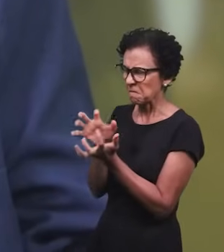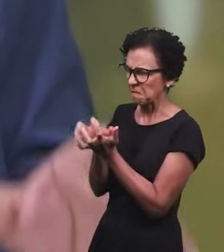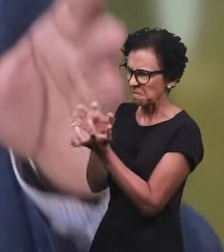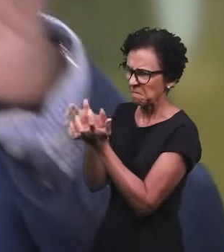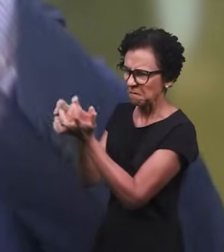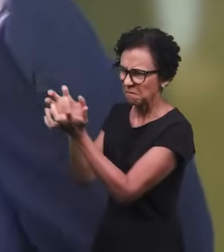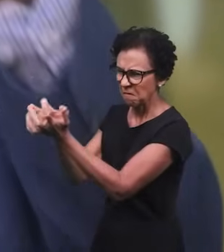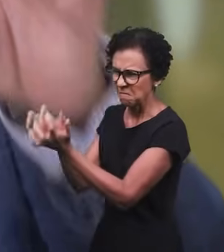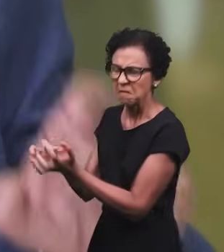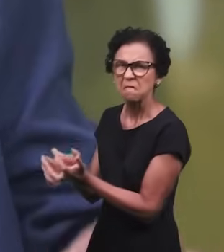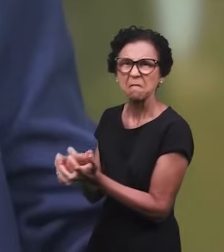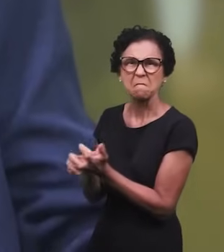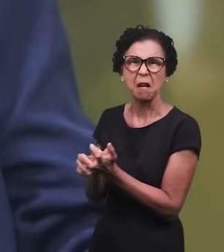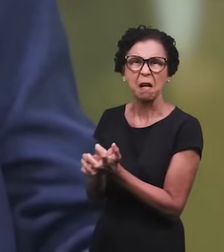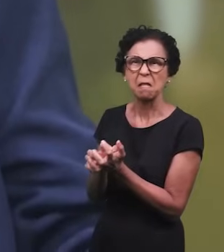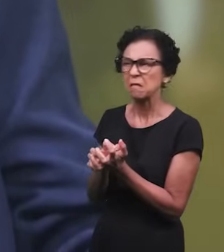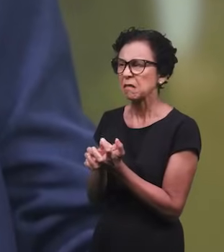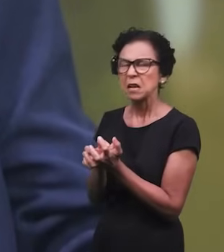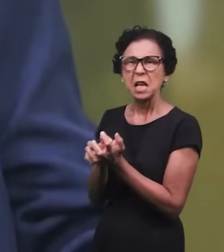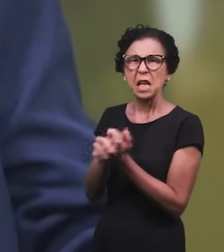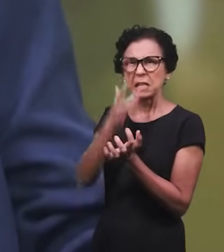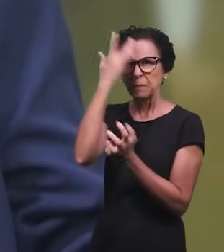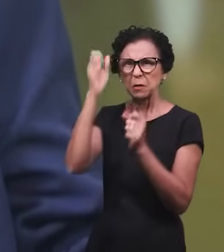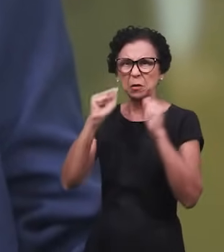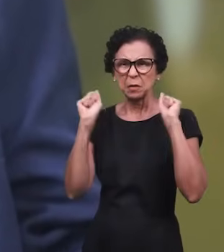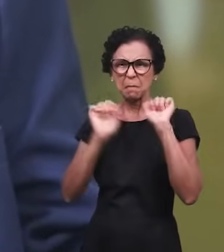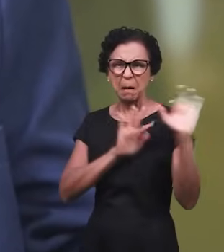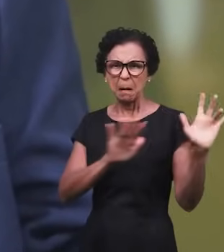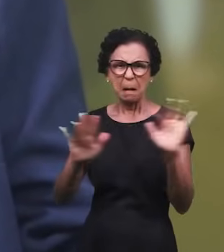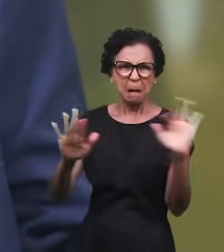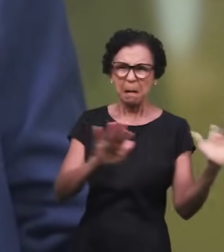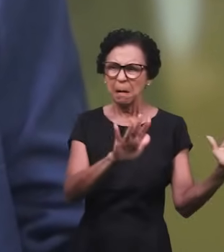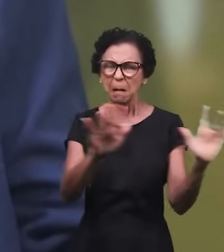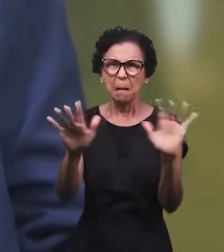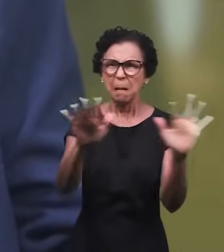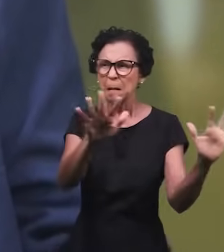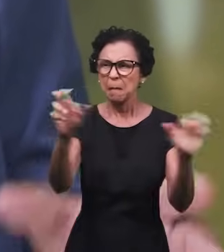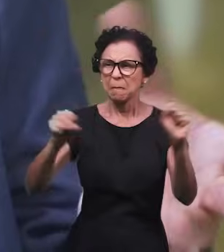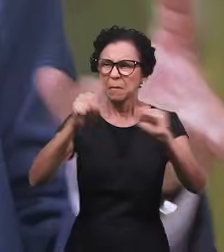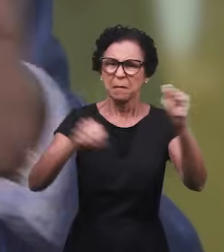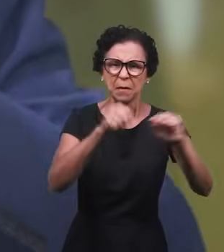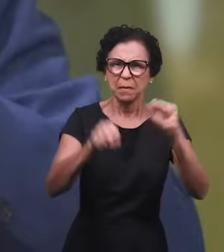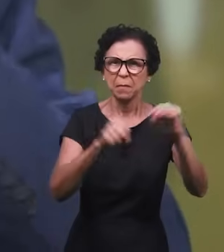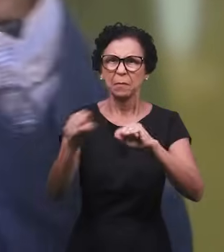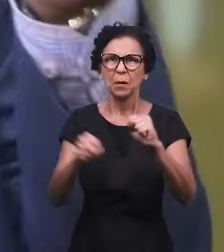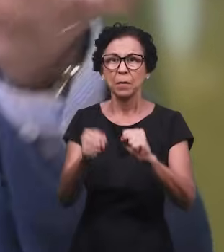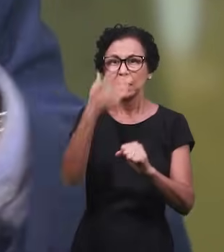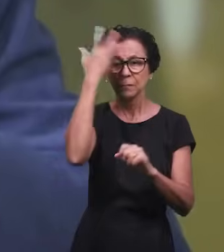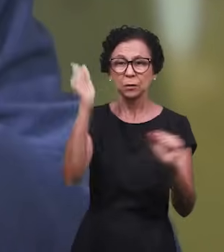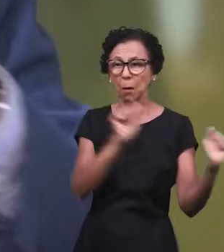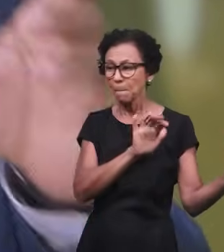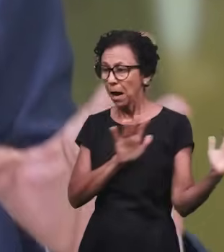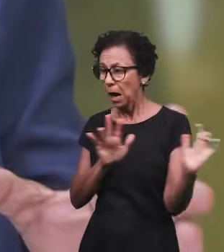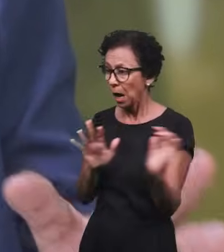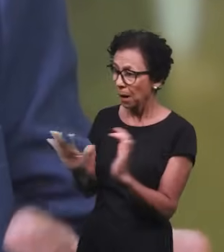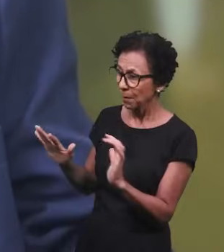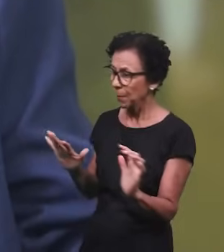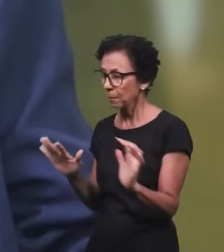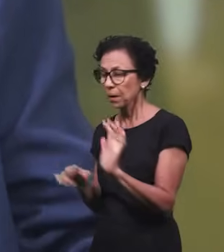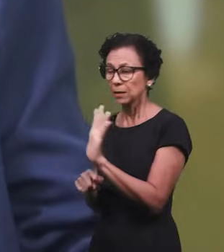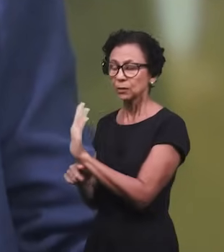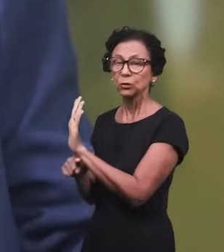aquela correria na rua todo mundo correndo e as pessoas na rua foram para proteger a esposa dele corre para lá corre para cá todo